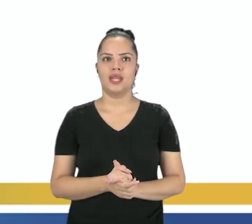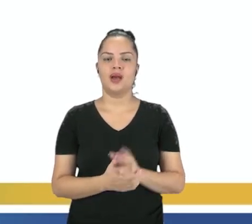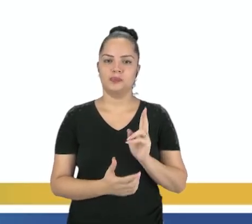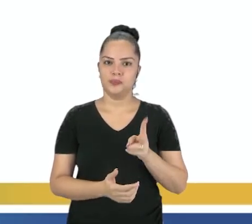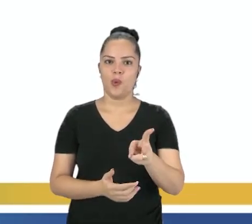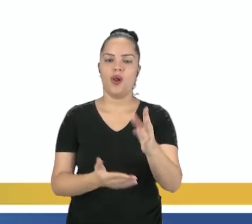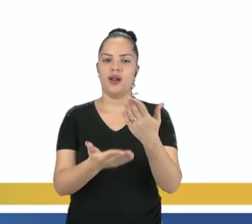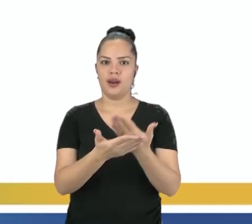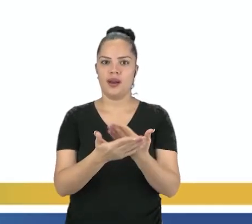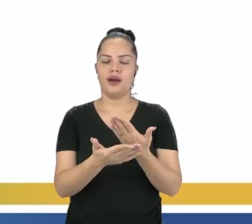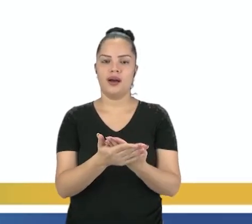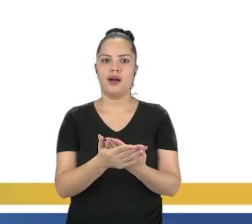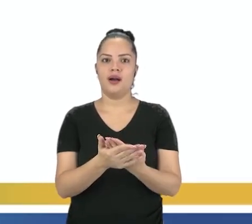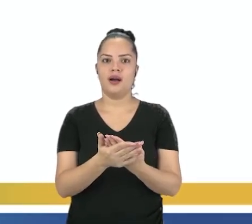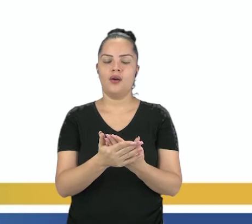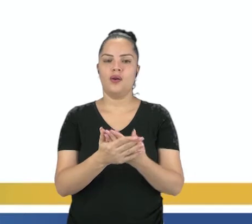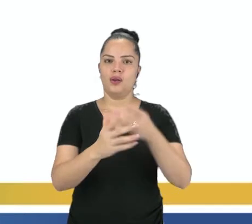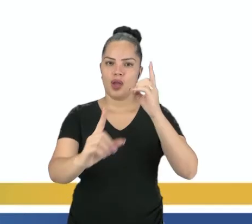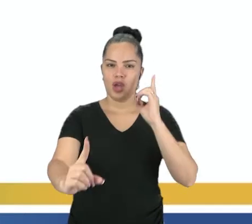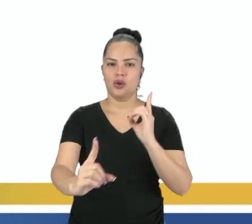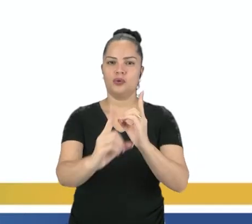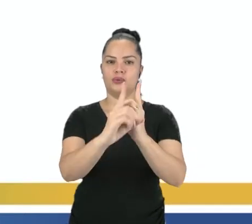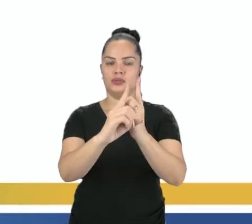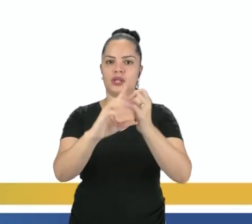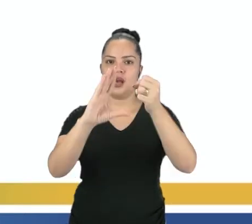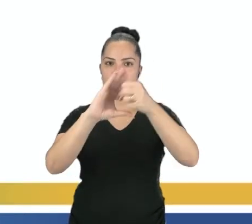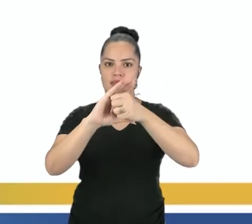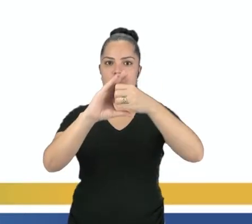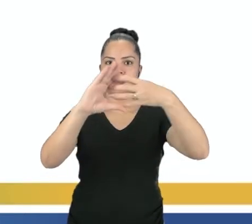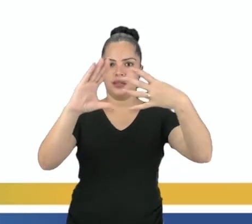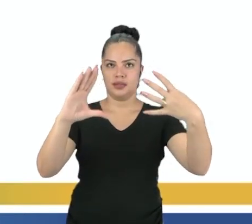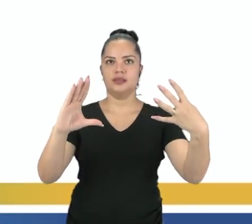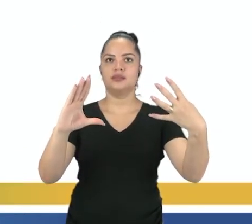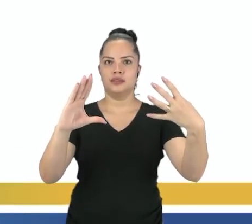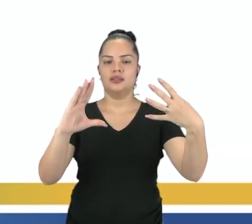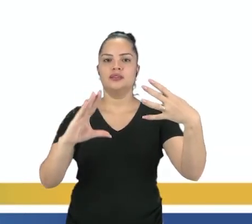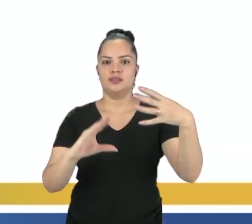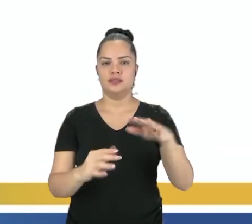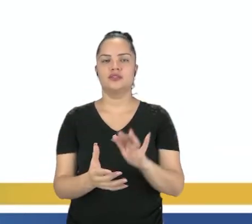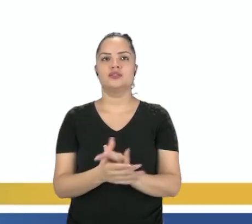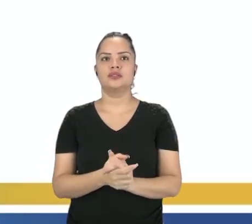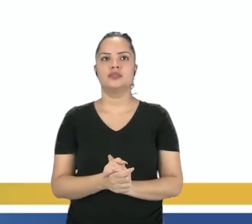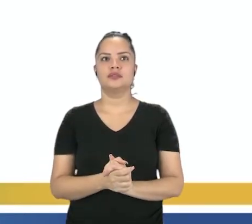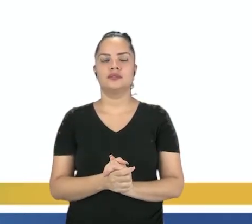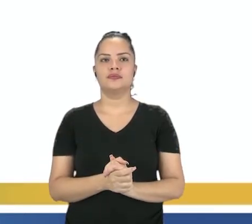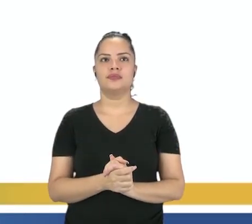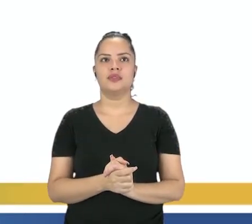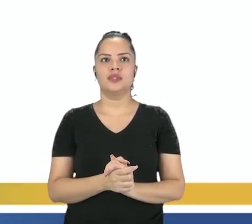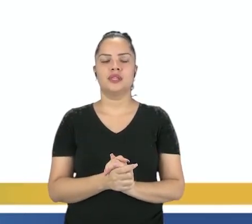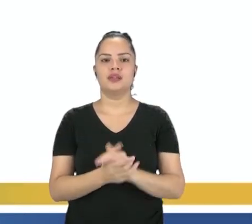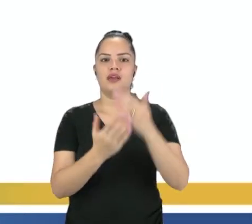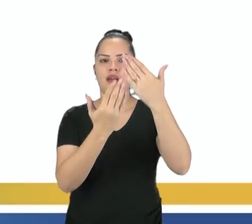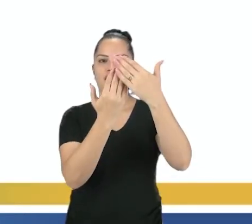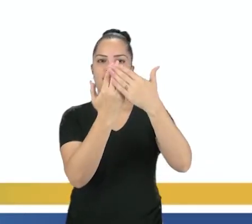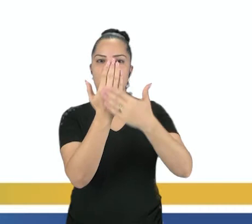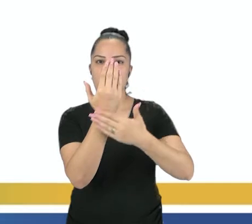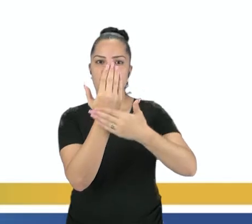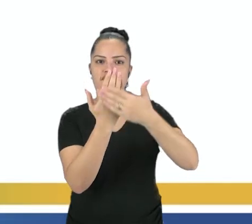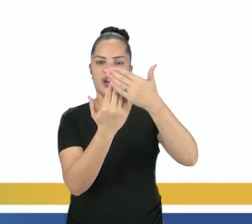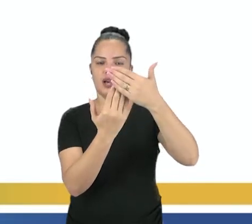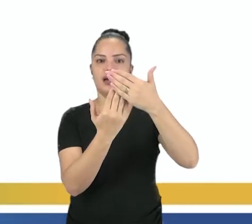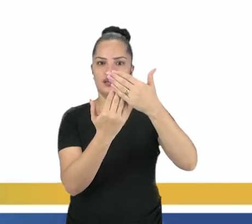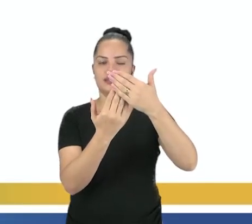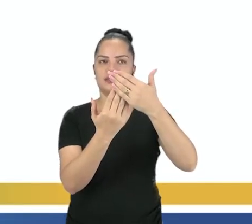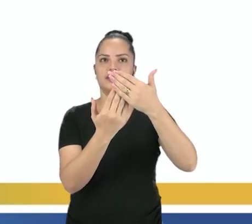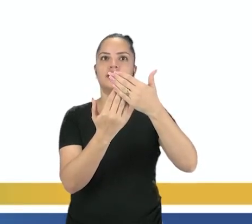pessoal. Então, nós vamos identificar as características desses sólidos. Então, ó, face, polígonos